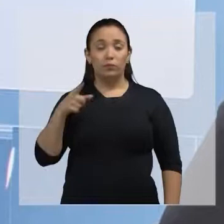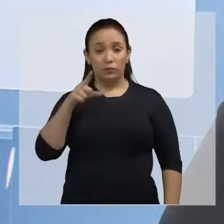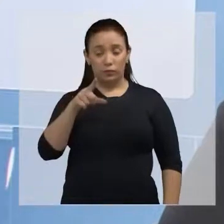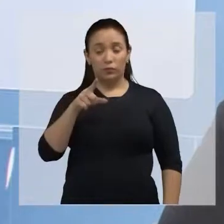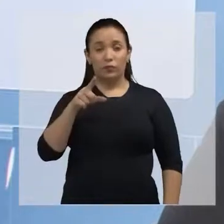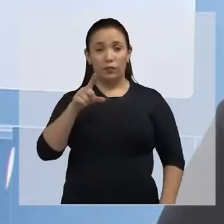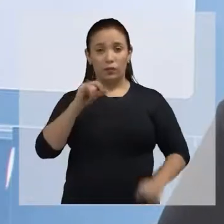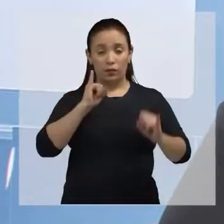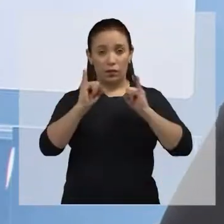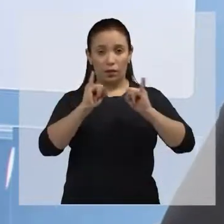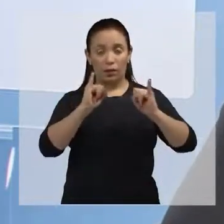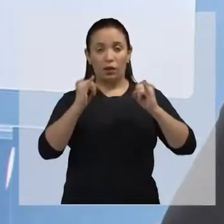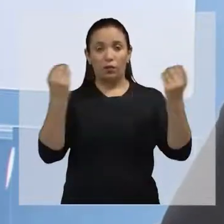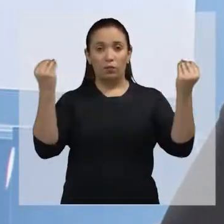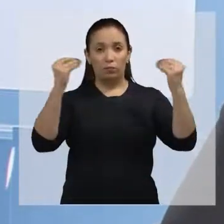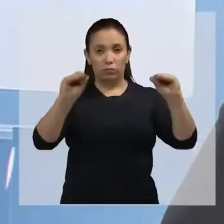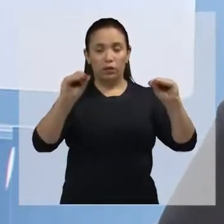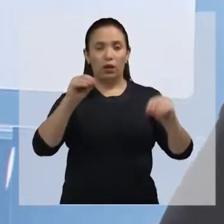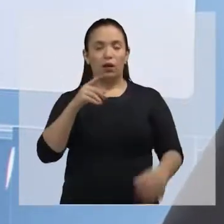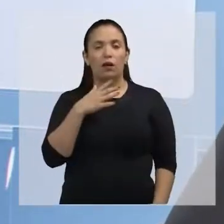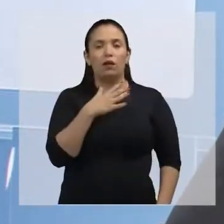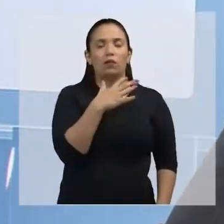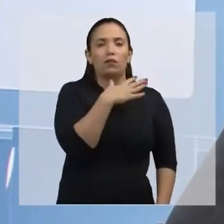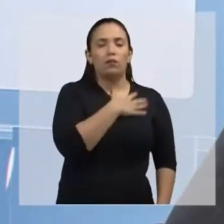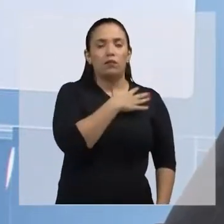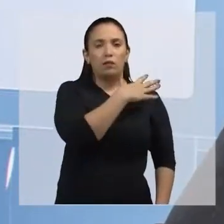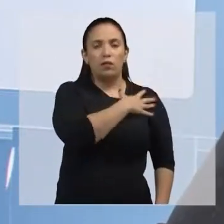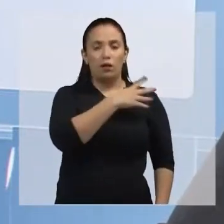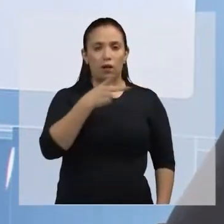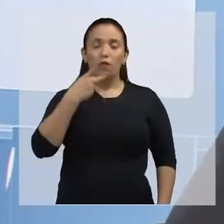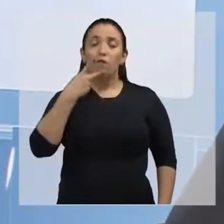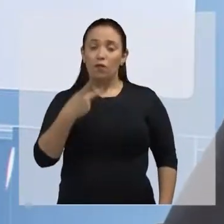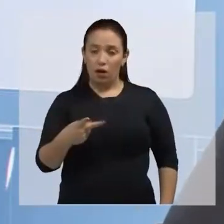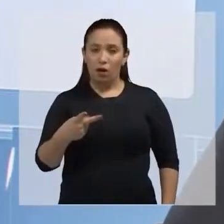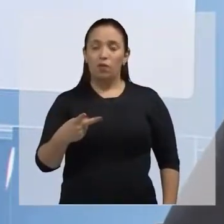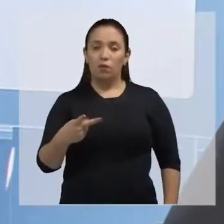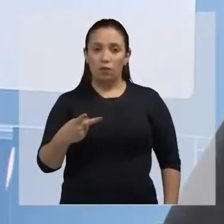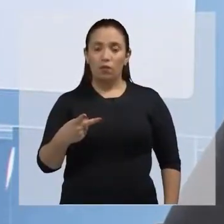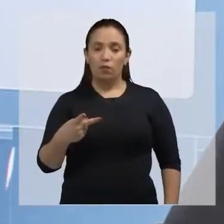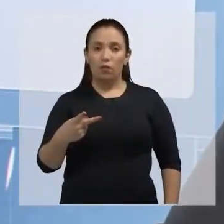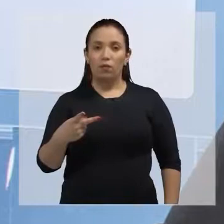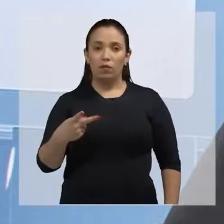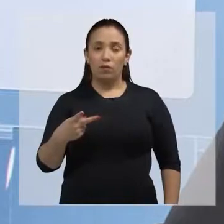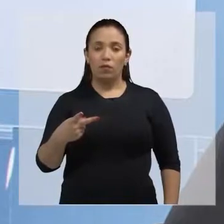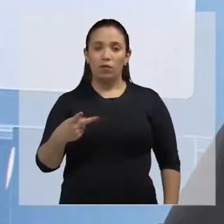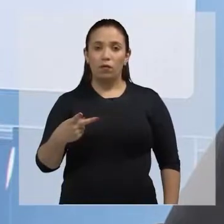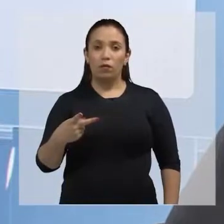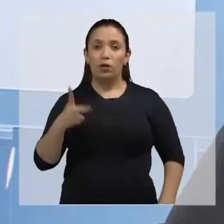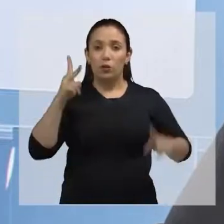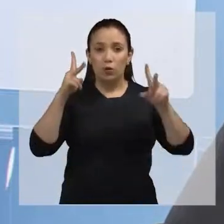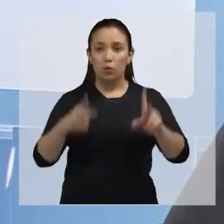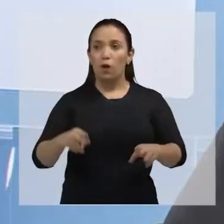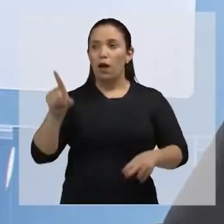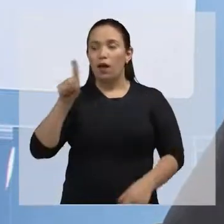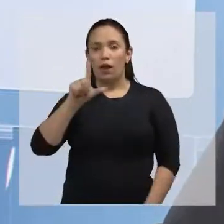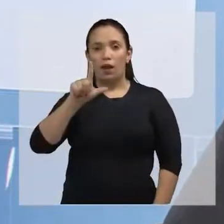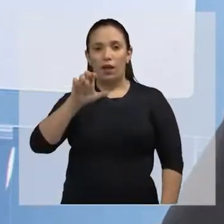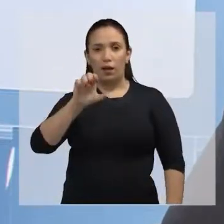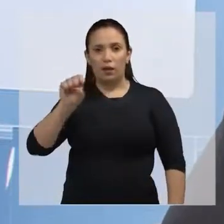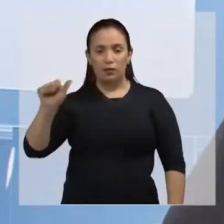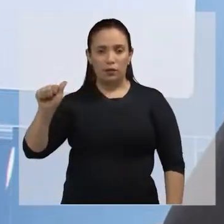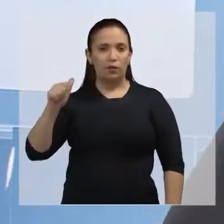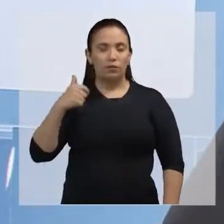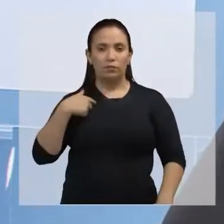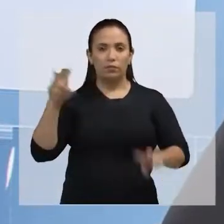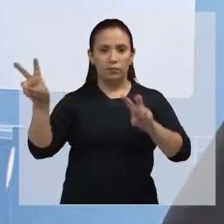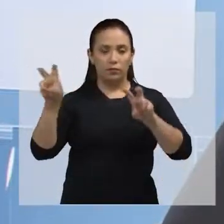Twitter ele foi muito forte. Praticamente ele ratificou o que disse o general Lessa. Ele disse que... Eu vou até